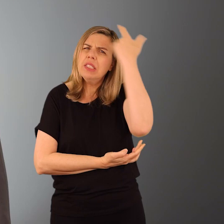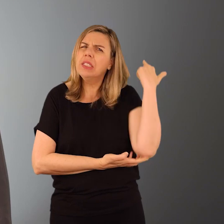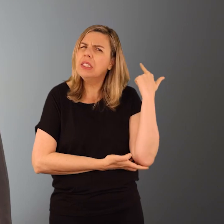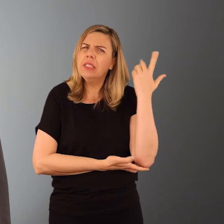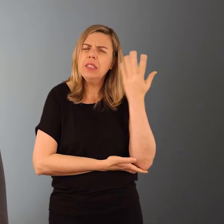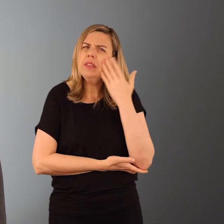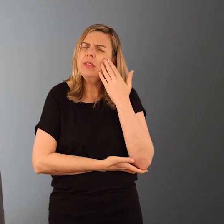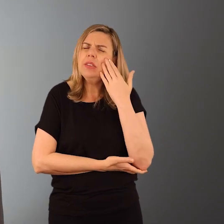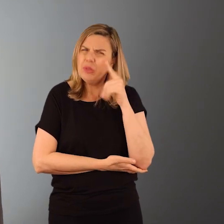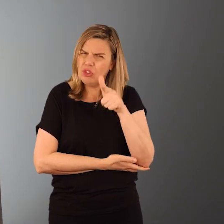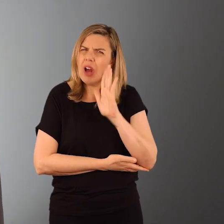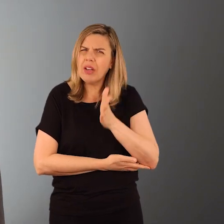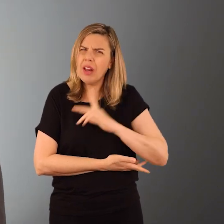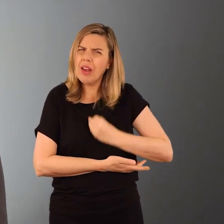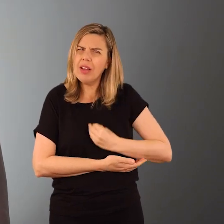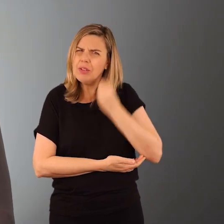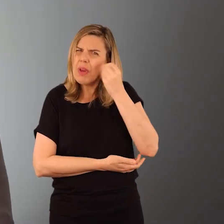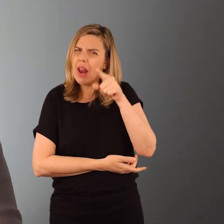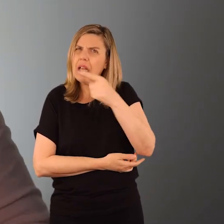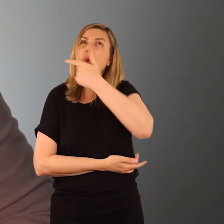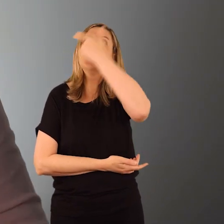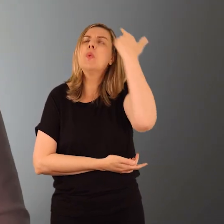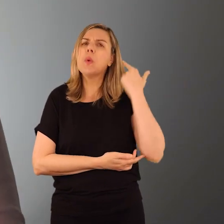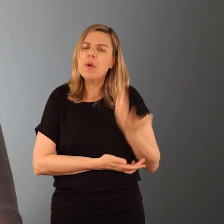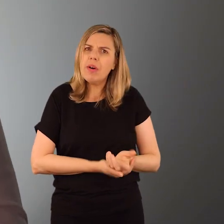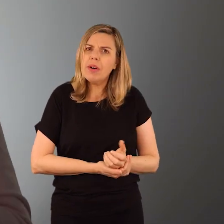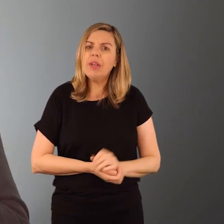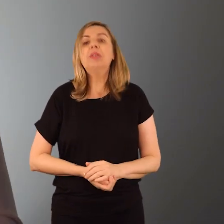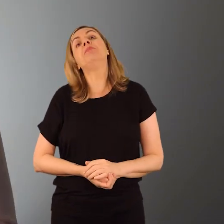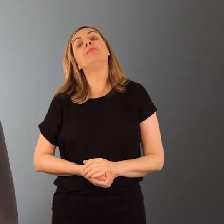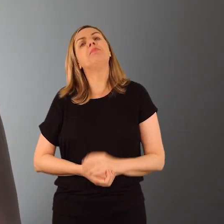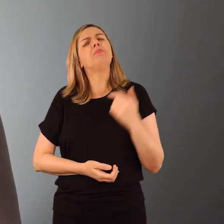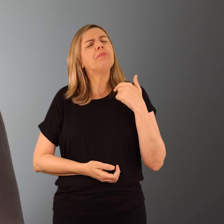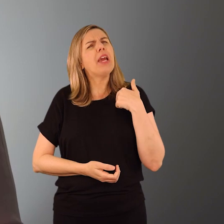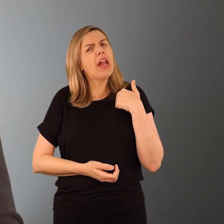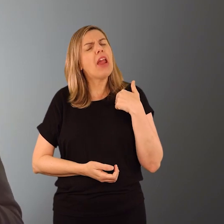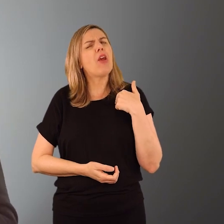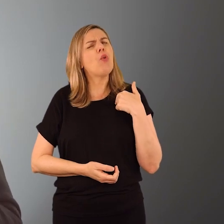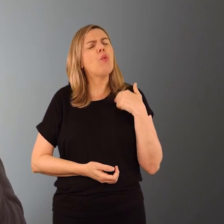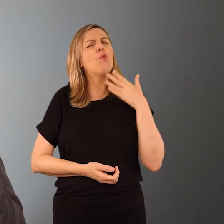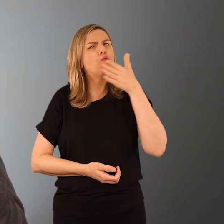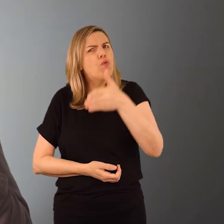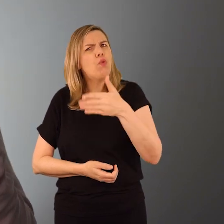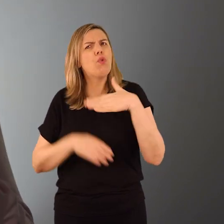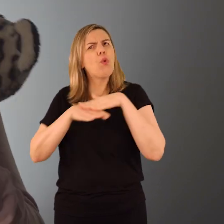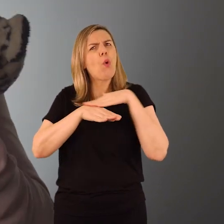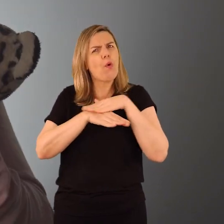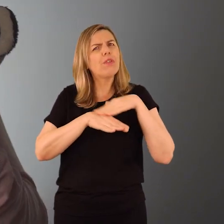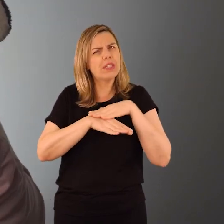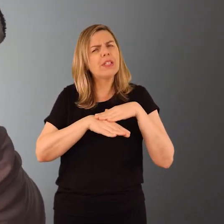sabe? Põe a mão na cabeça. Assim que vocês não têm pensamento, pois é. Aí eu fui lá, assim que deu, eu fui lá e conversar